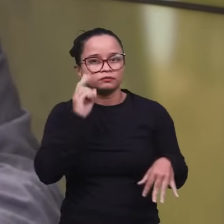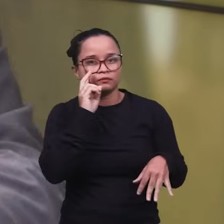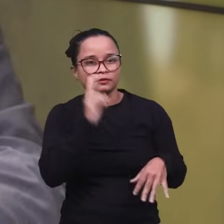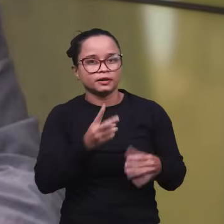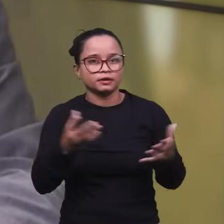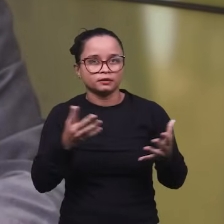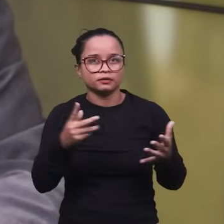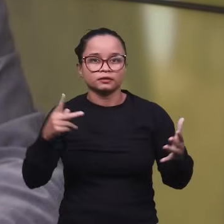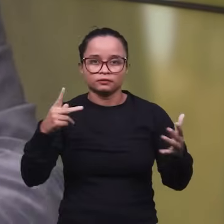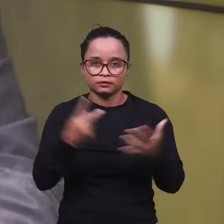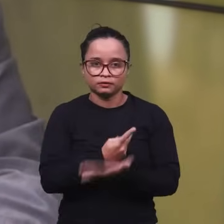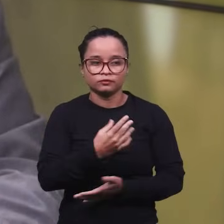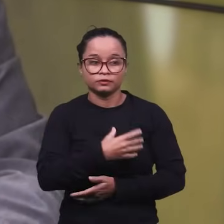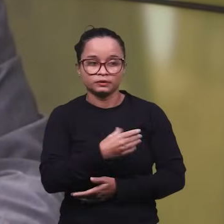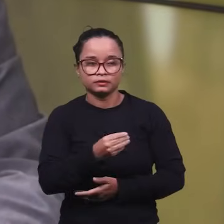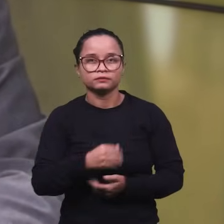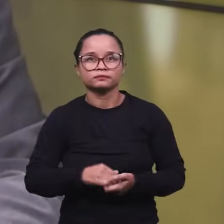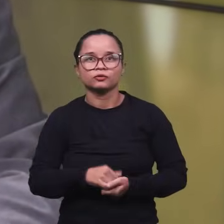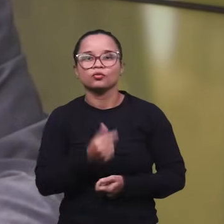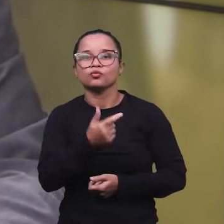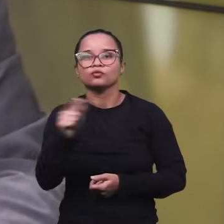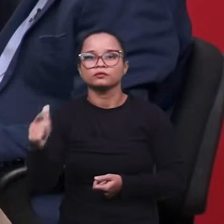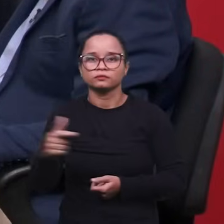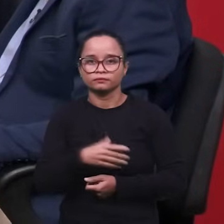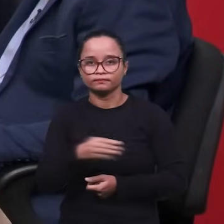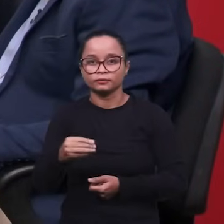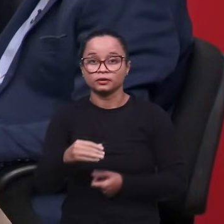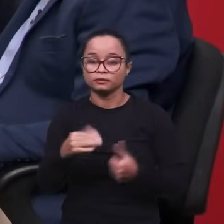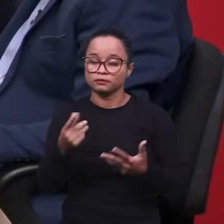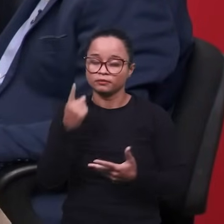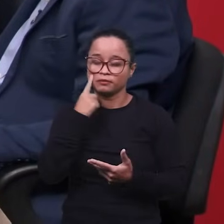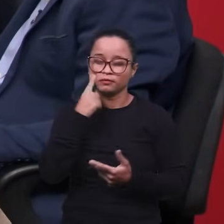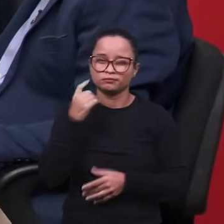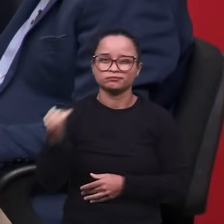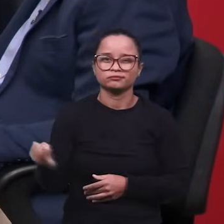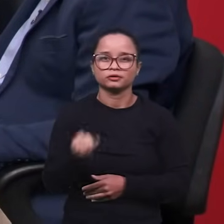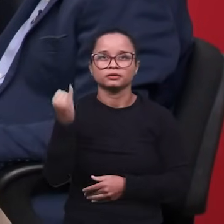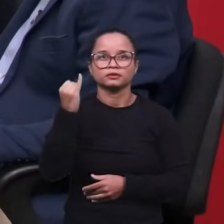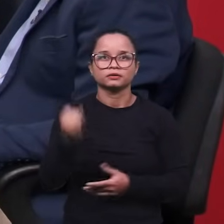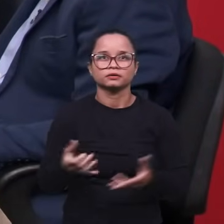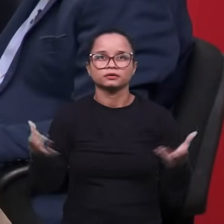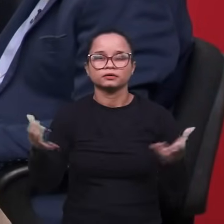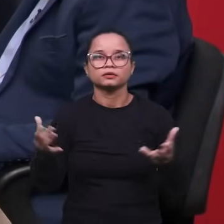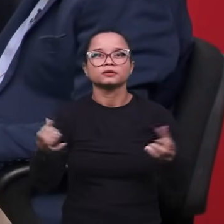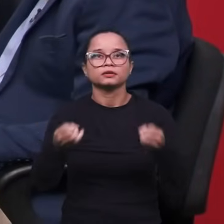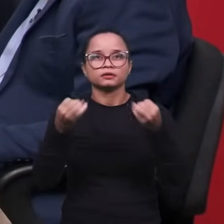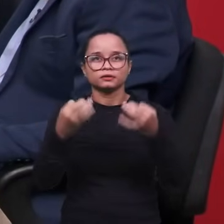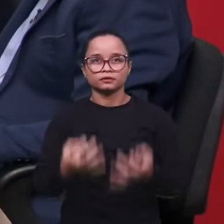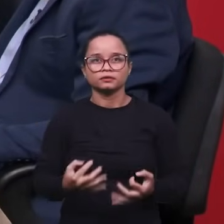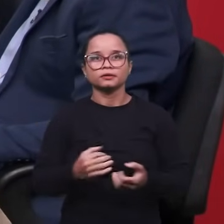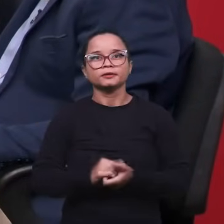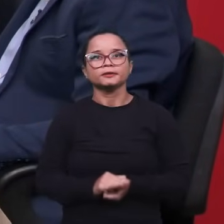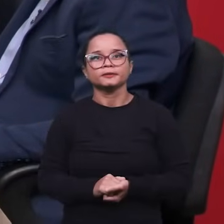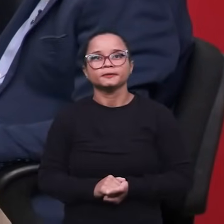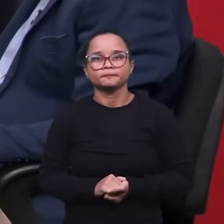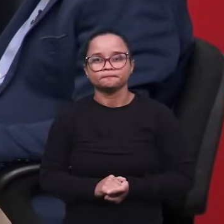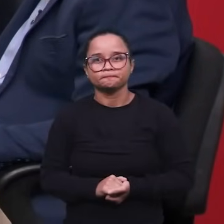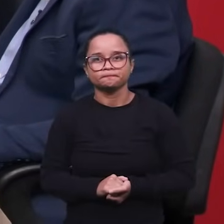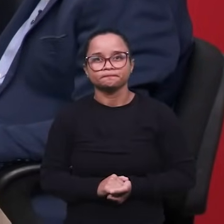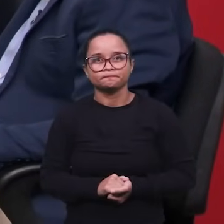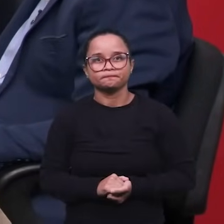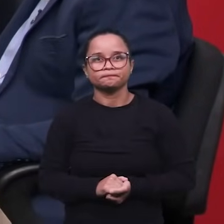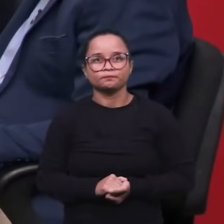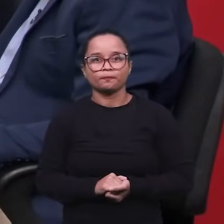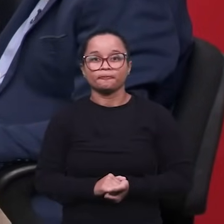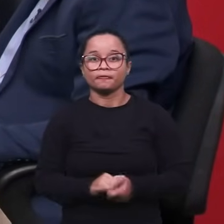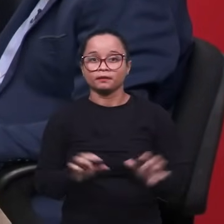o que aconteceu com os filhos, com os demais filhos. Né? E veja a importância do que está sendo dito em relação a